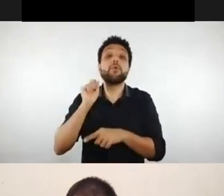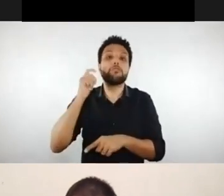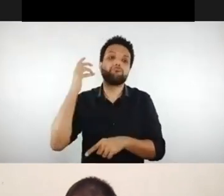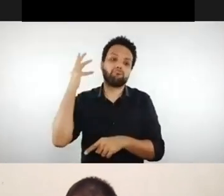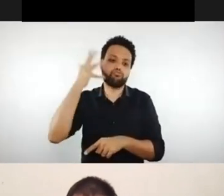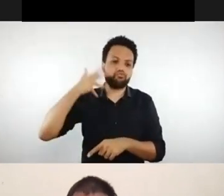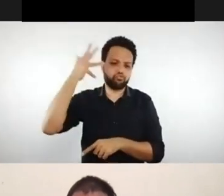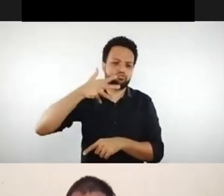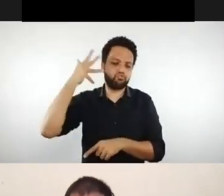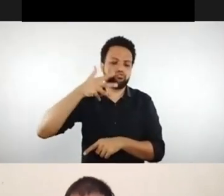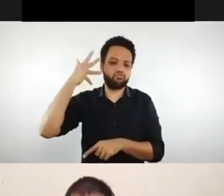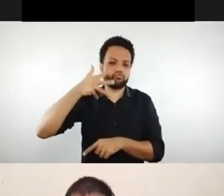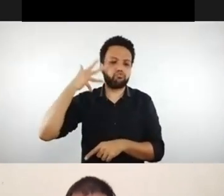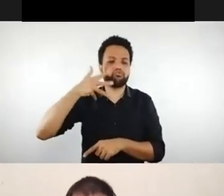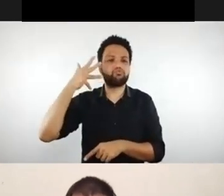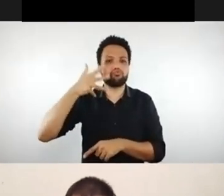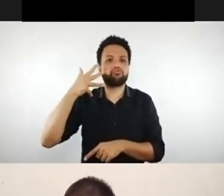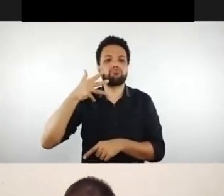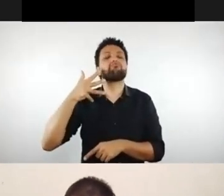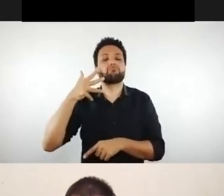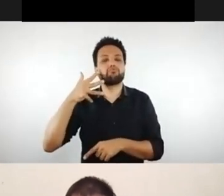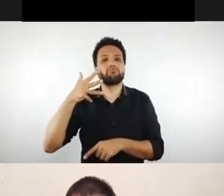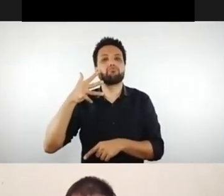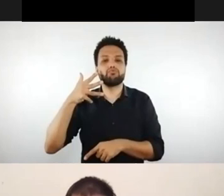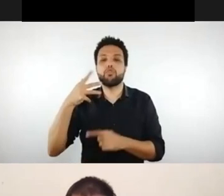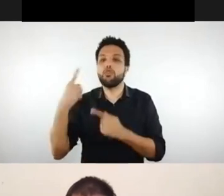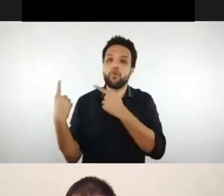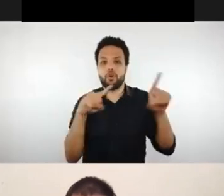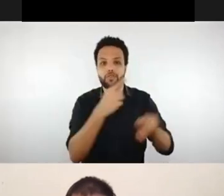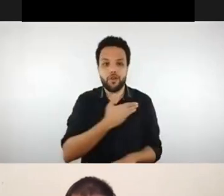o atual e também atual governo britânico.